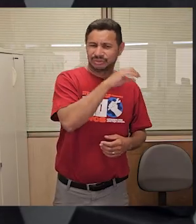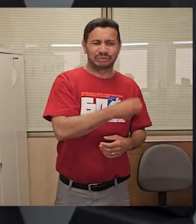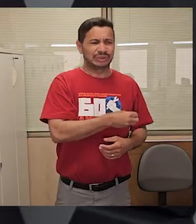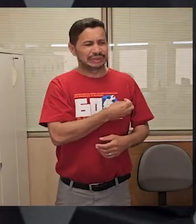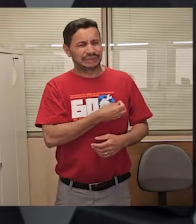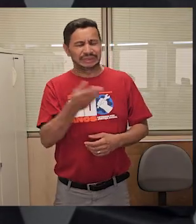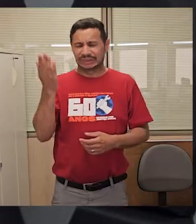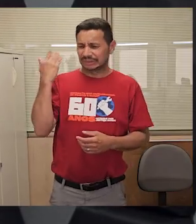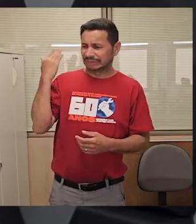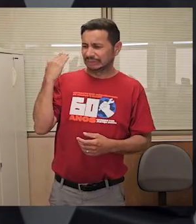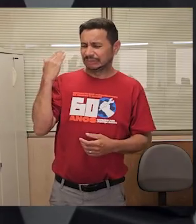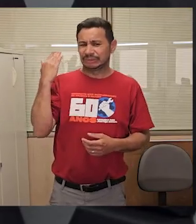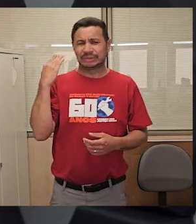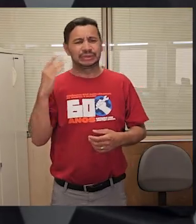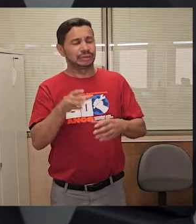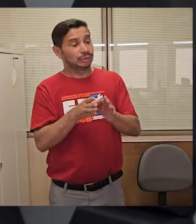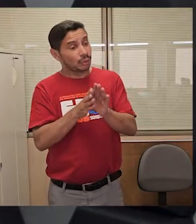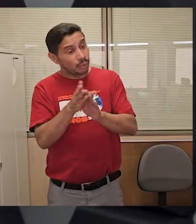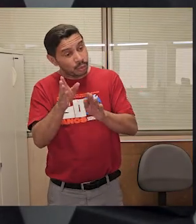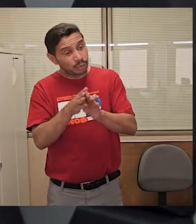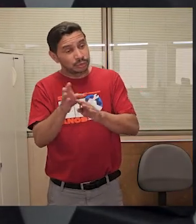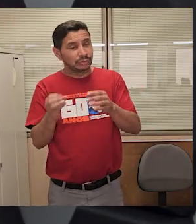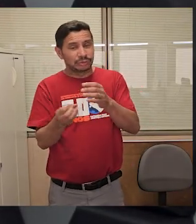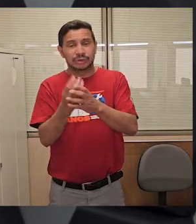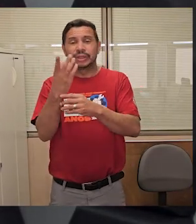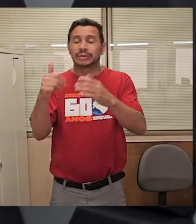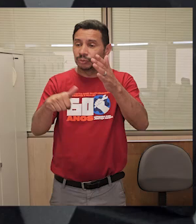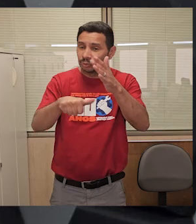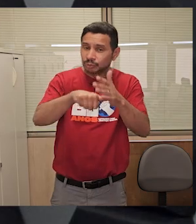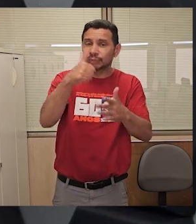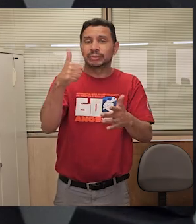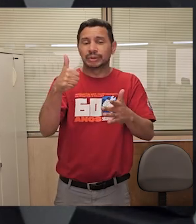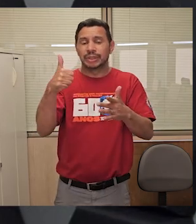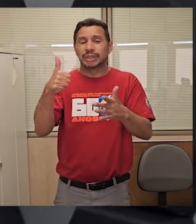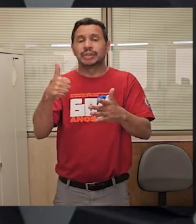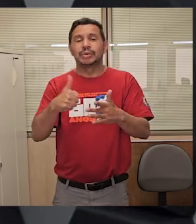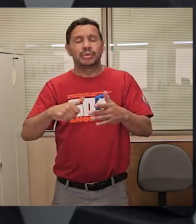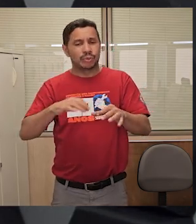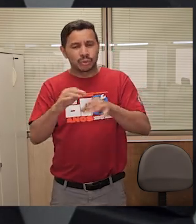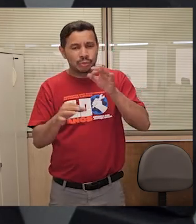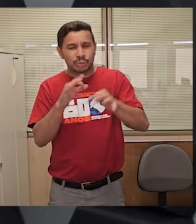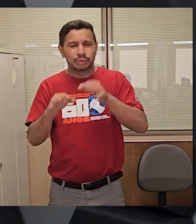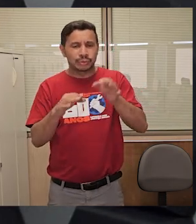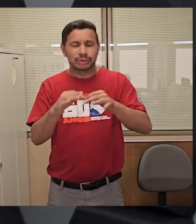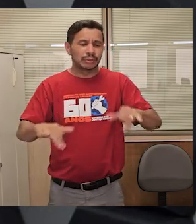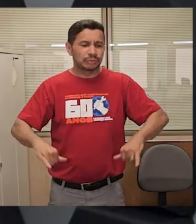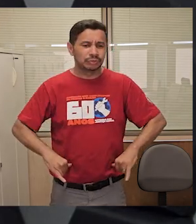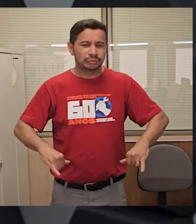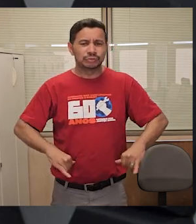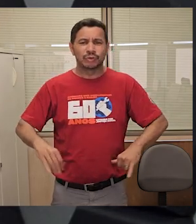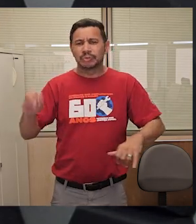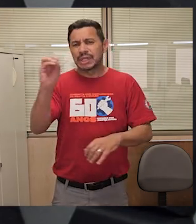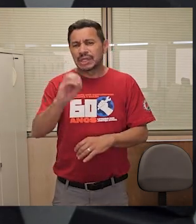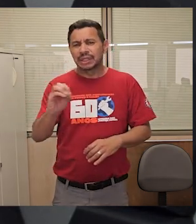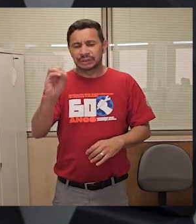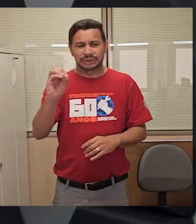É a partir do conselho que se cria, por exemplo, o primeiro programa, o Fome Zero, né, que era uma plataforma de campanha do Lula